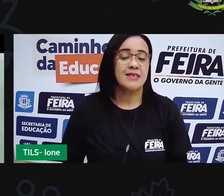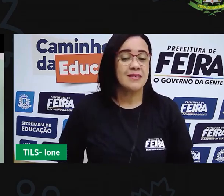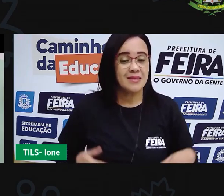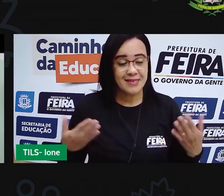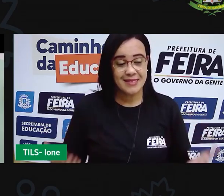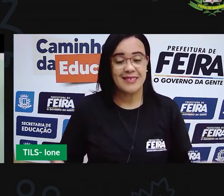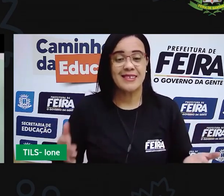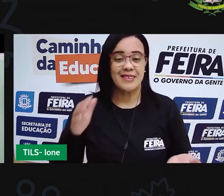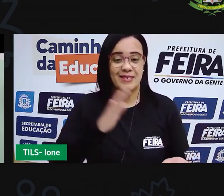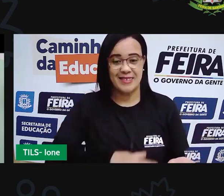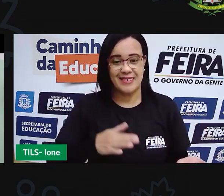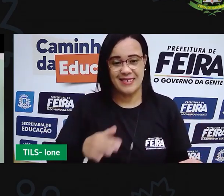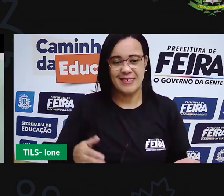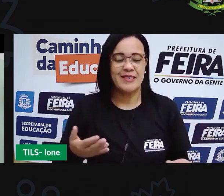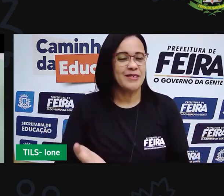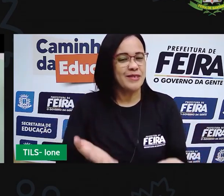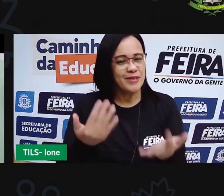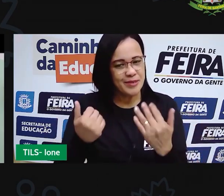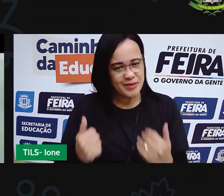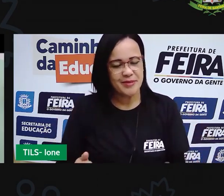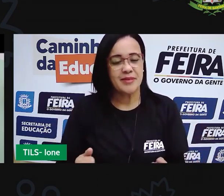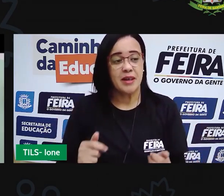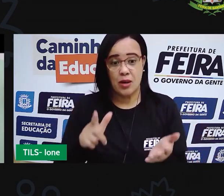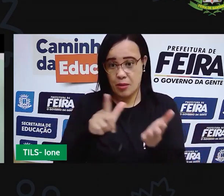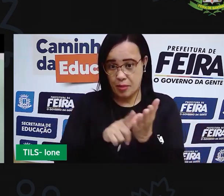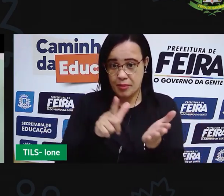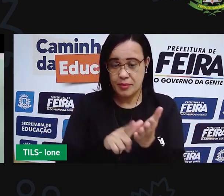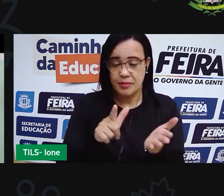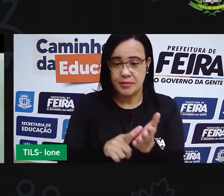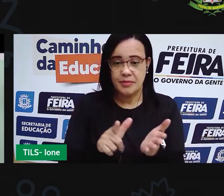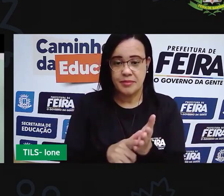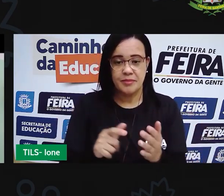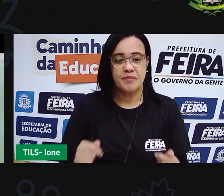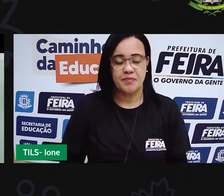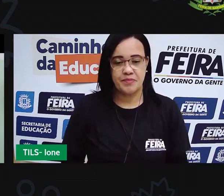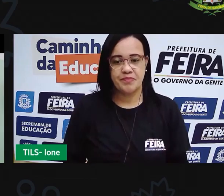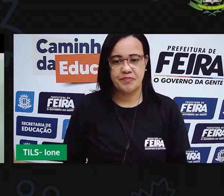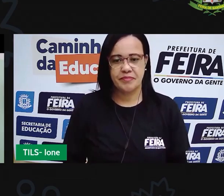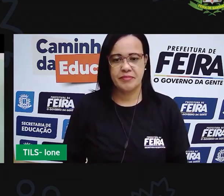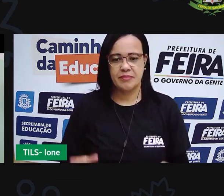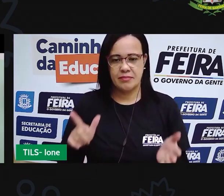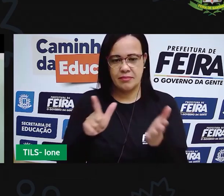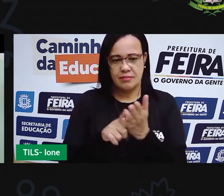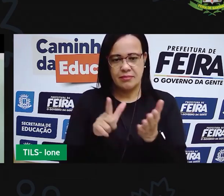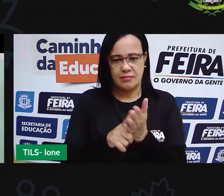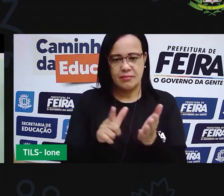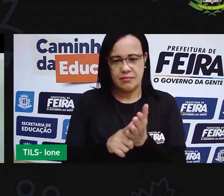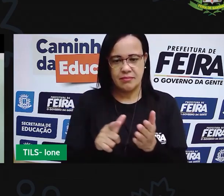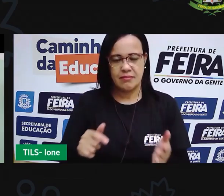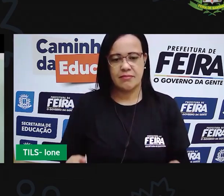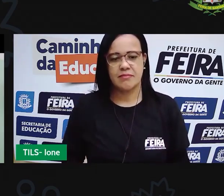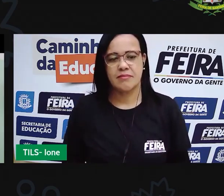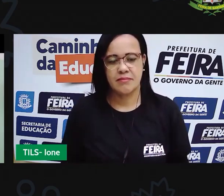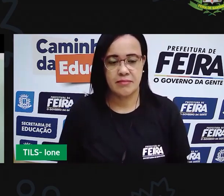lá confeccionar a dobradura do chapéu. O chapéu de três